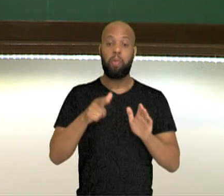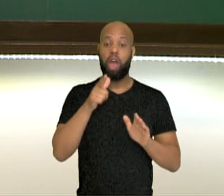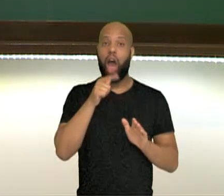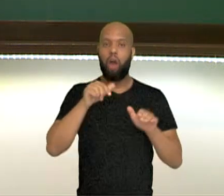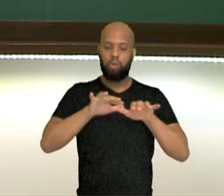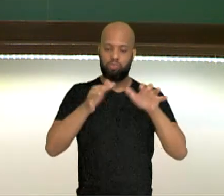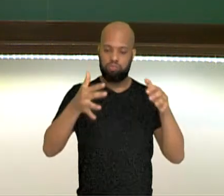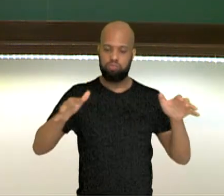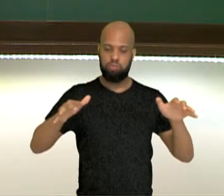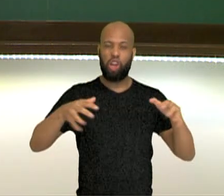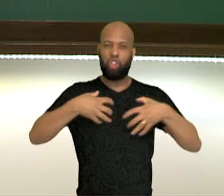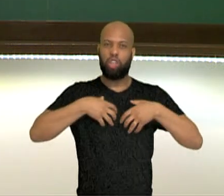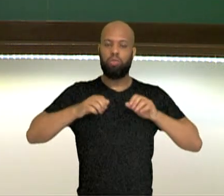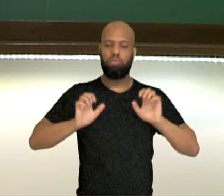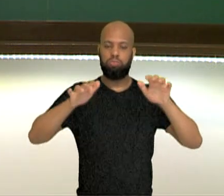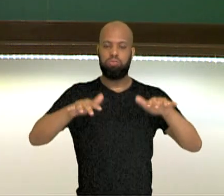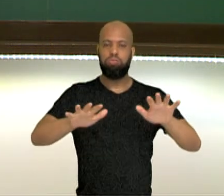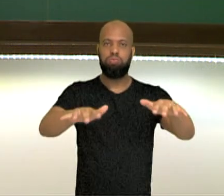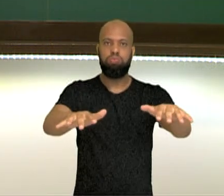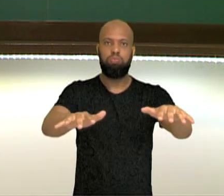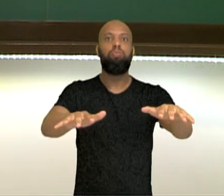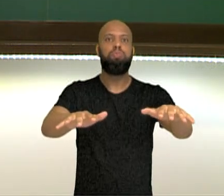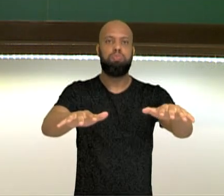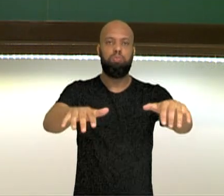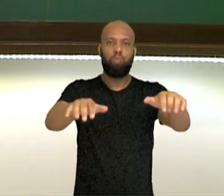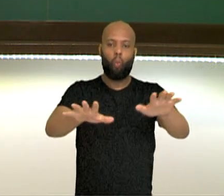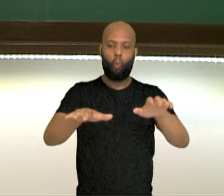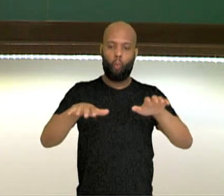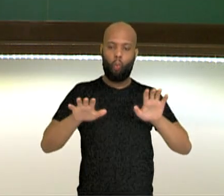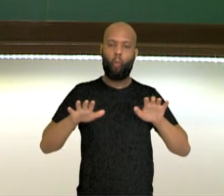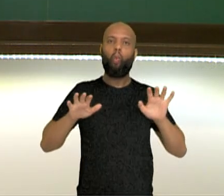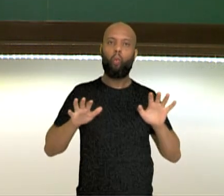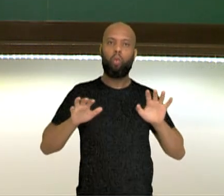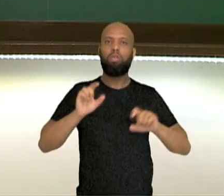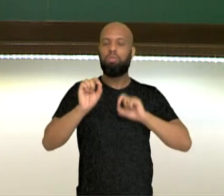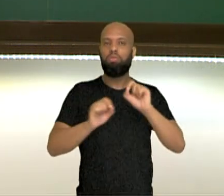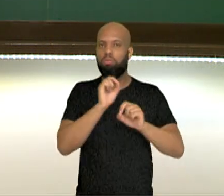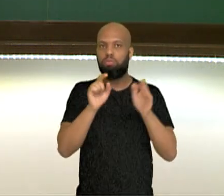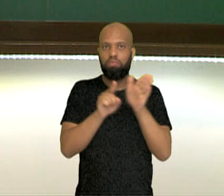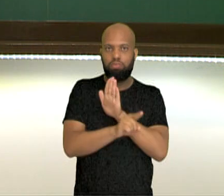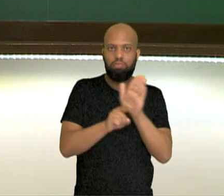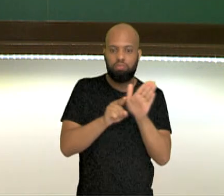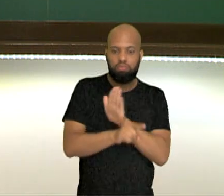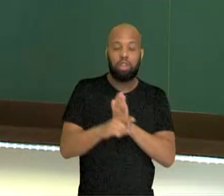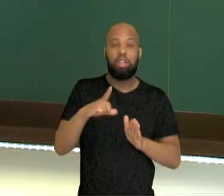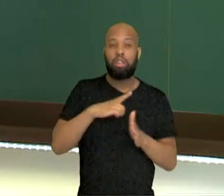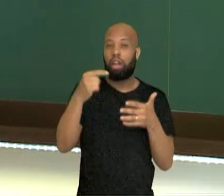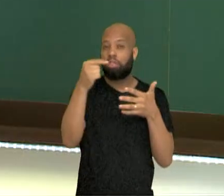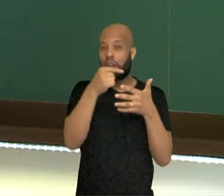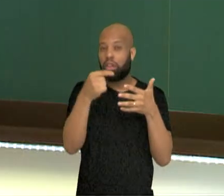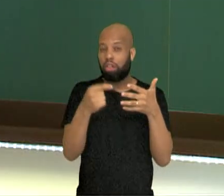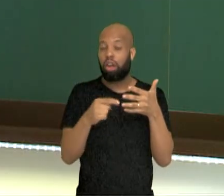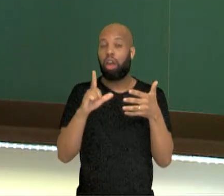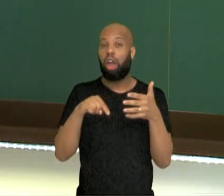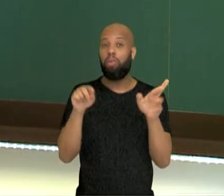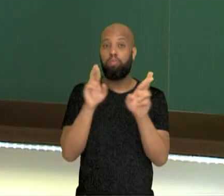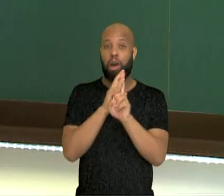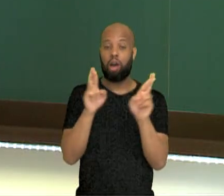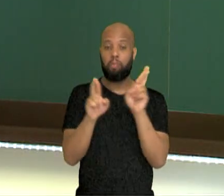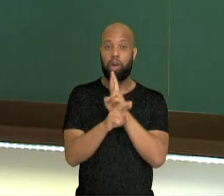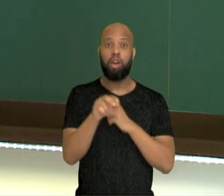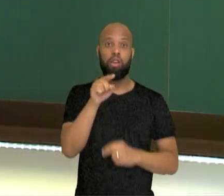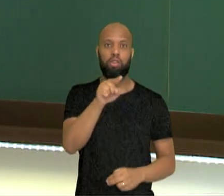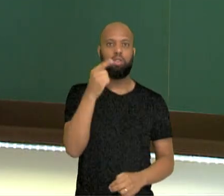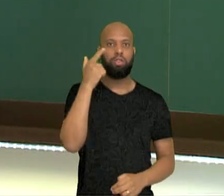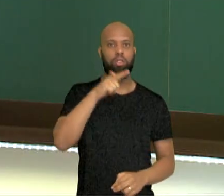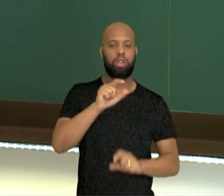gente nem sabe, né, que existe essa relação. E aqui no problema a gente vai fazer várias relações, né, para que vocês